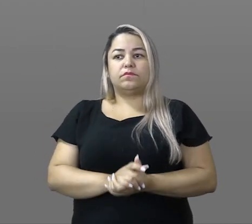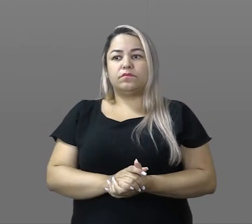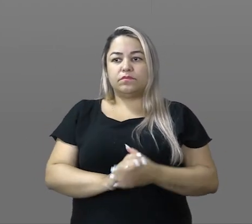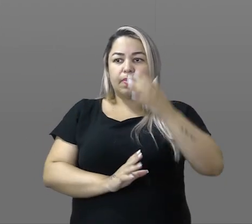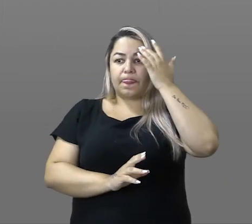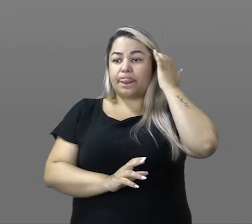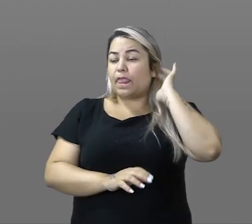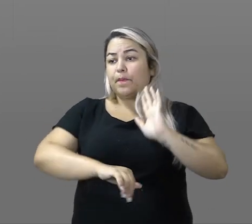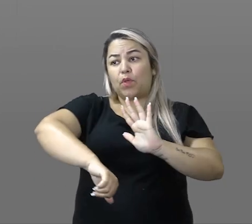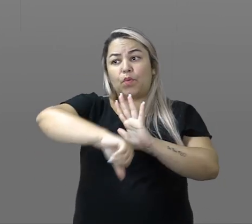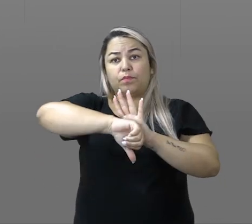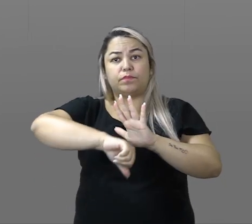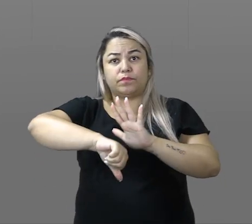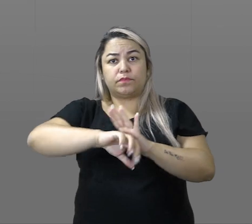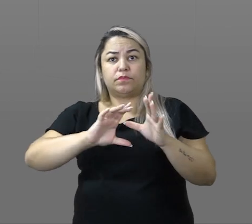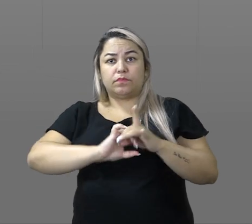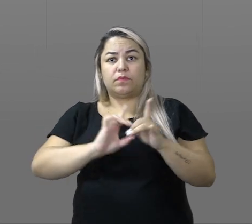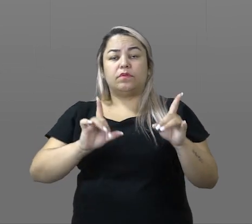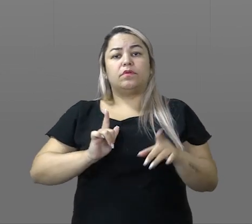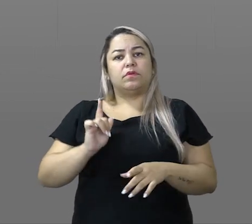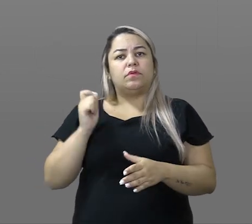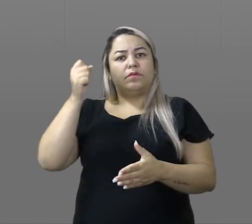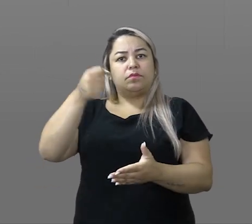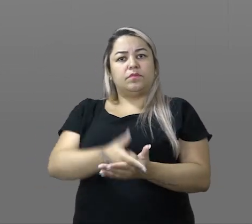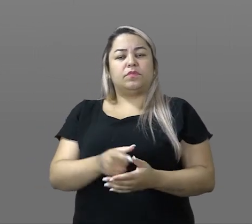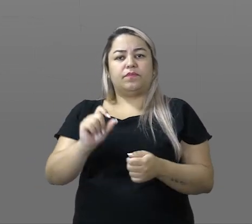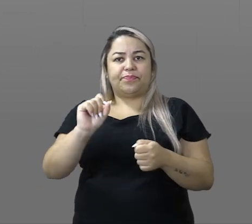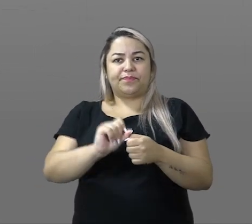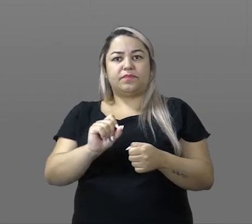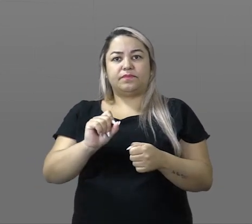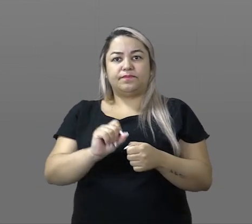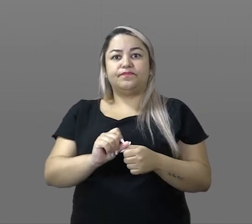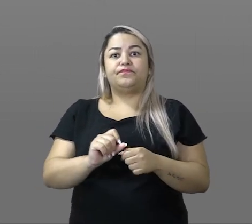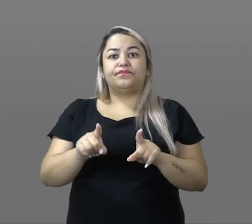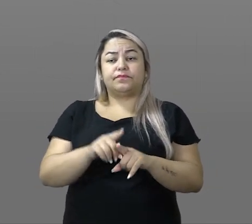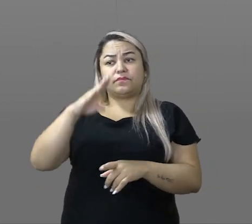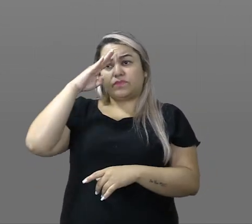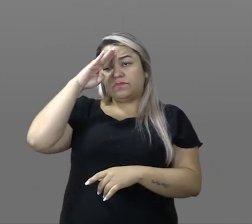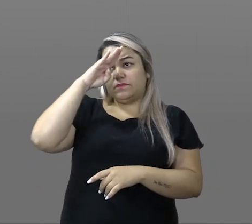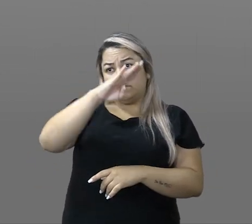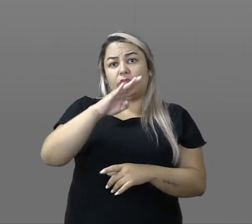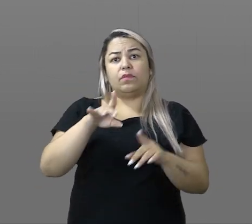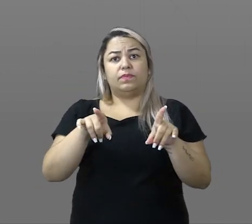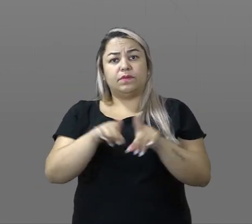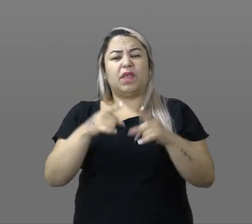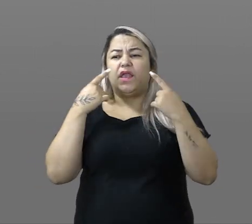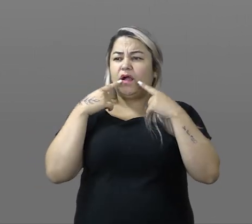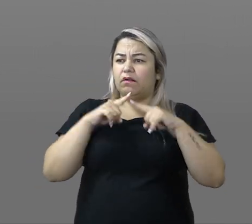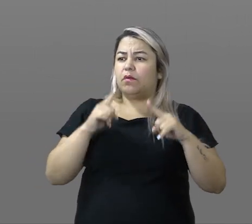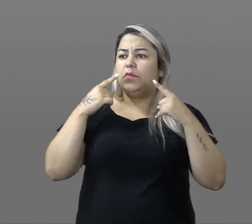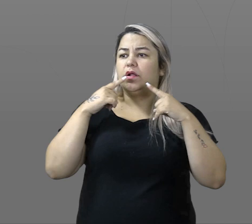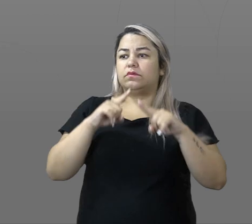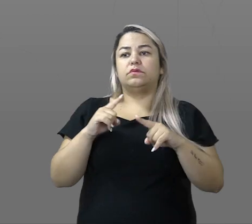Nordeste. Foi um crime contra a democracia e todos eles têm que pagar pelo que fizeram. Então não adianta o Bolsonaro ficar de